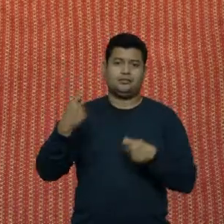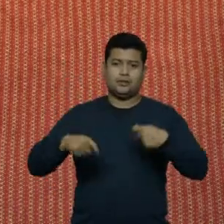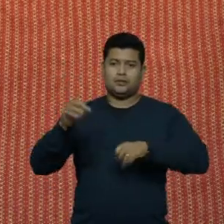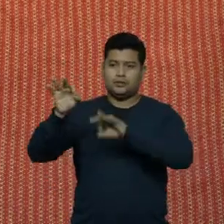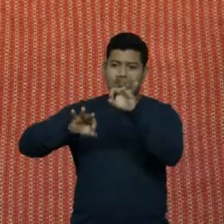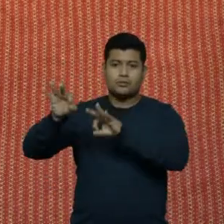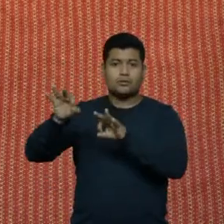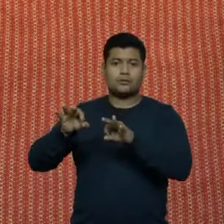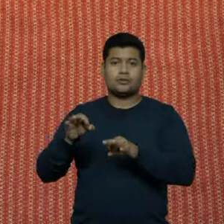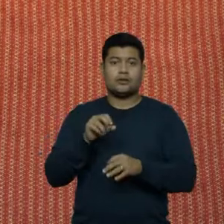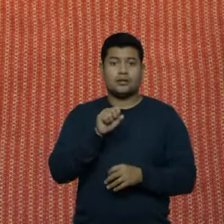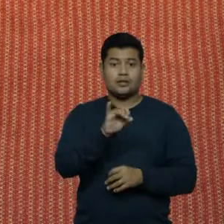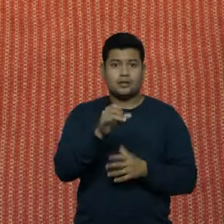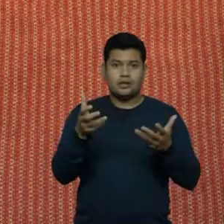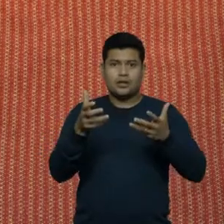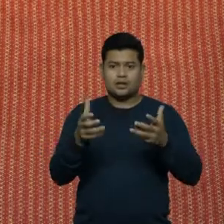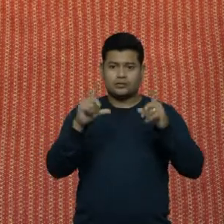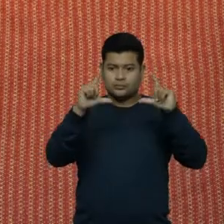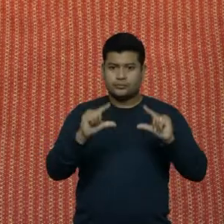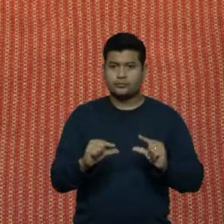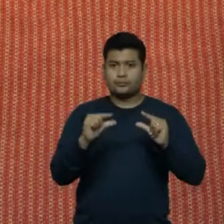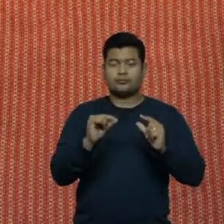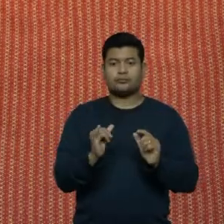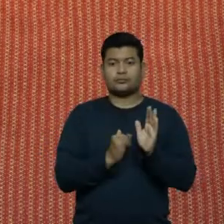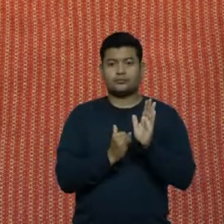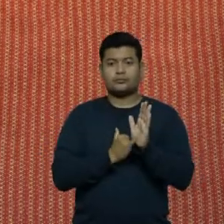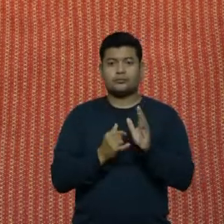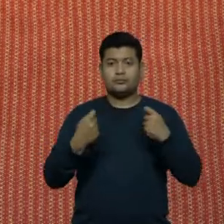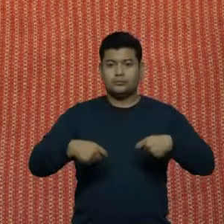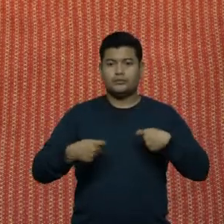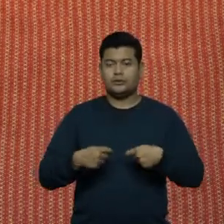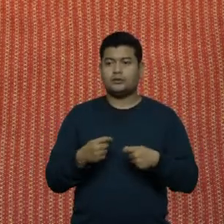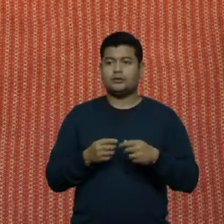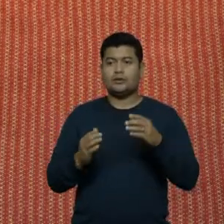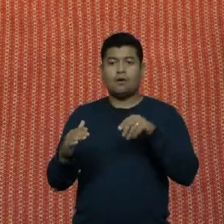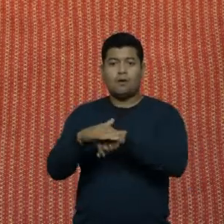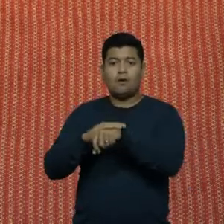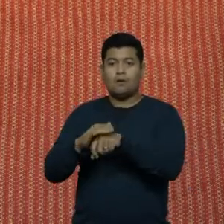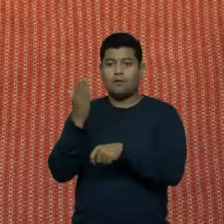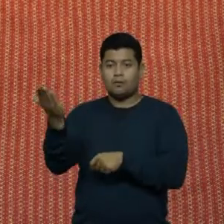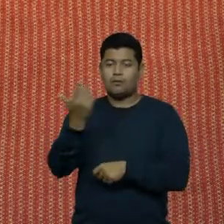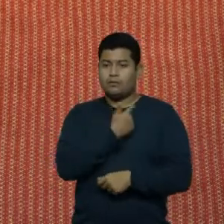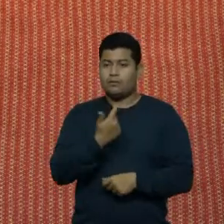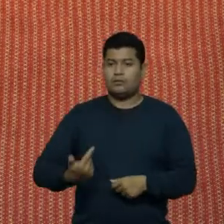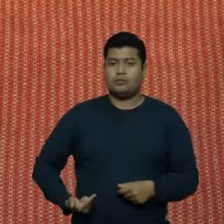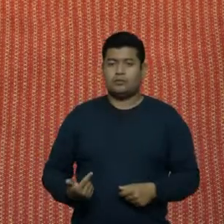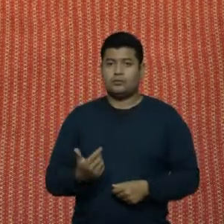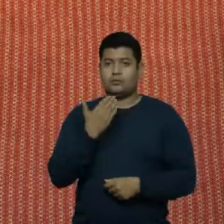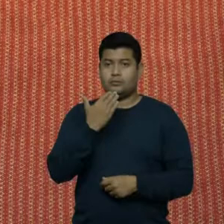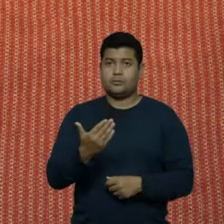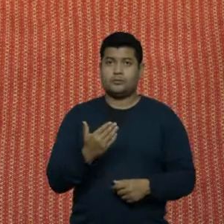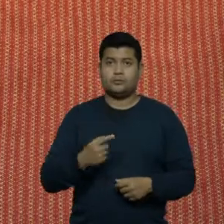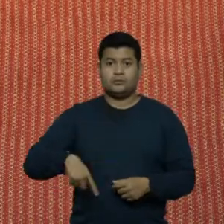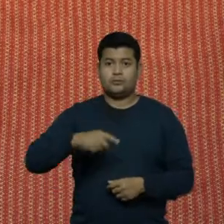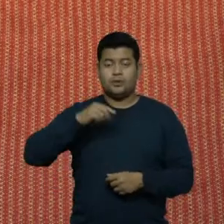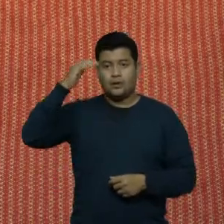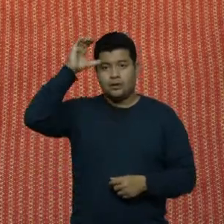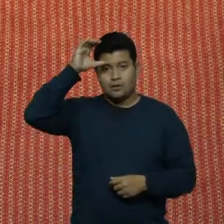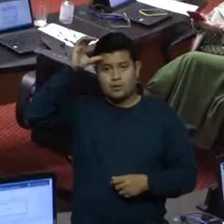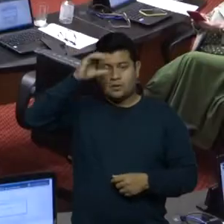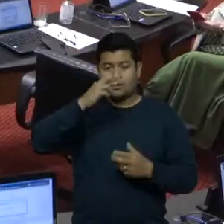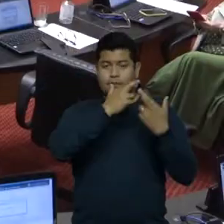de outras coisas construa no governo para a proposta vim do governo de lá para cá é isso que eu peço e que tenhamos consciência e